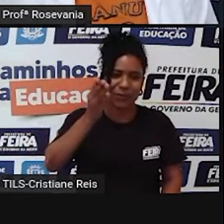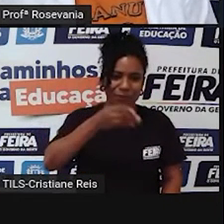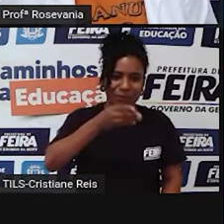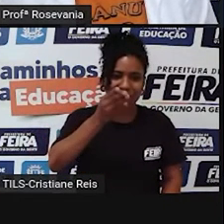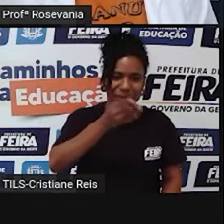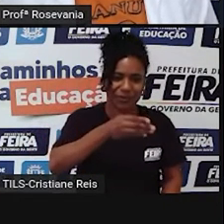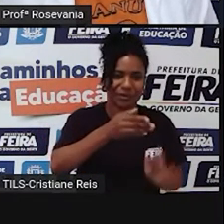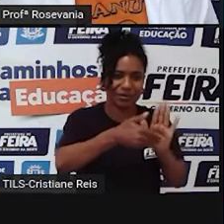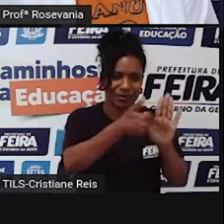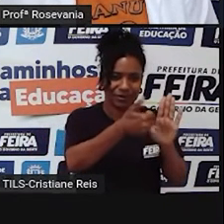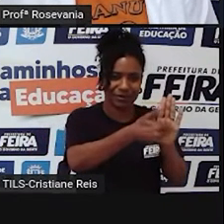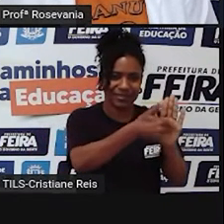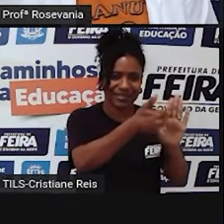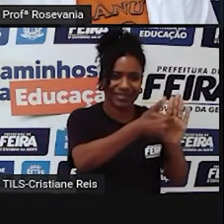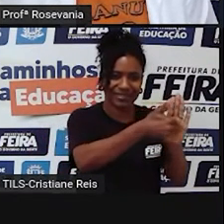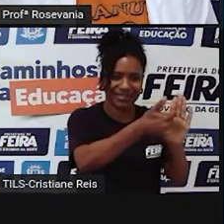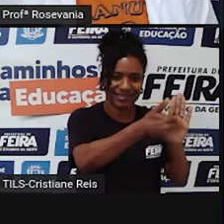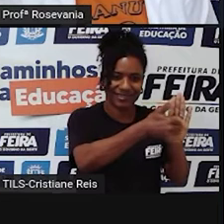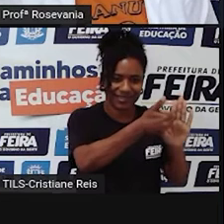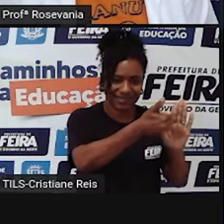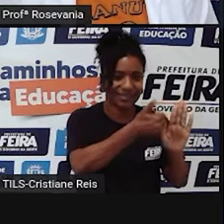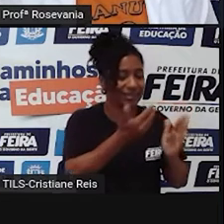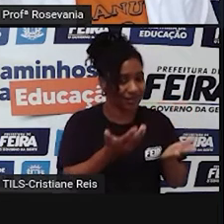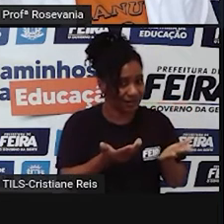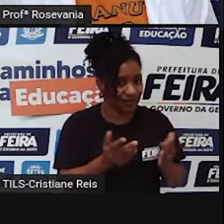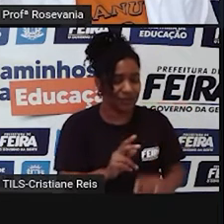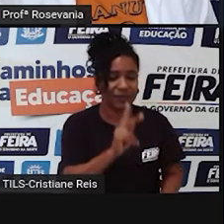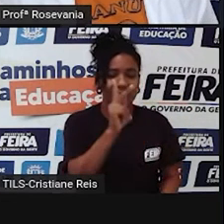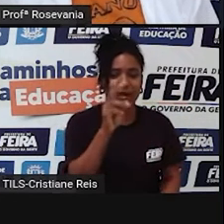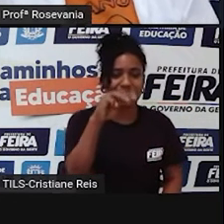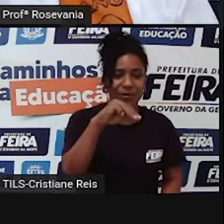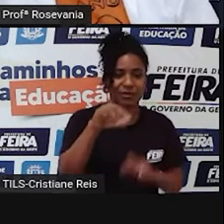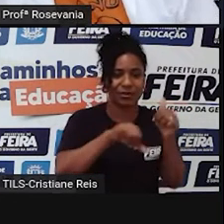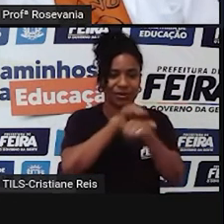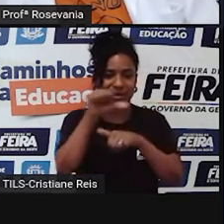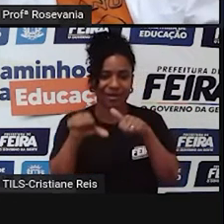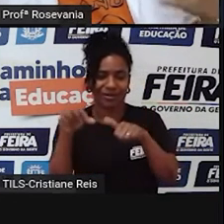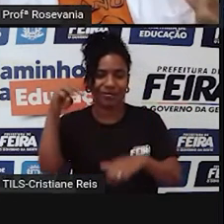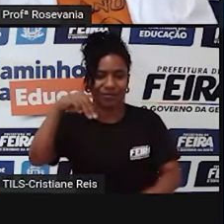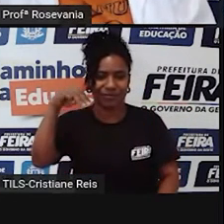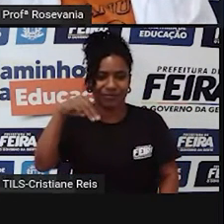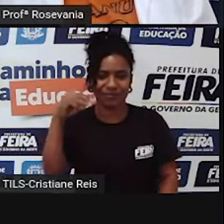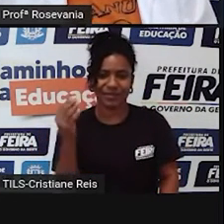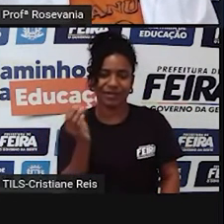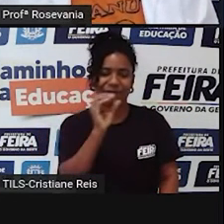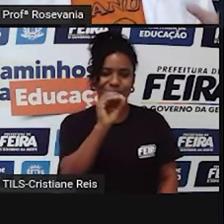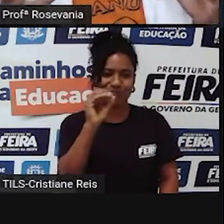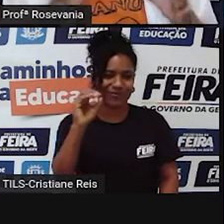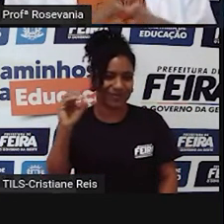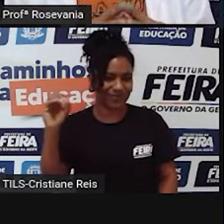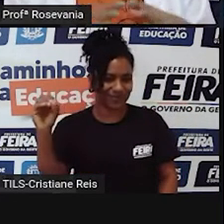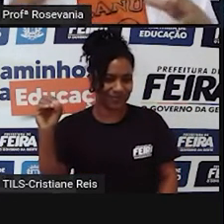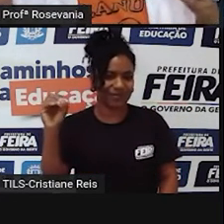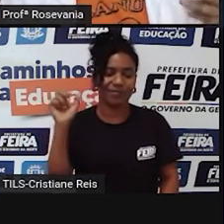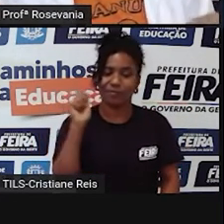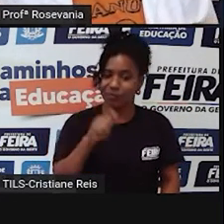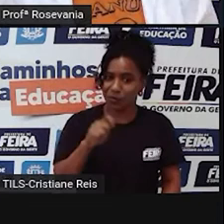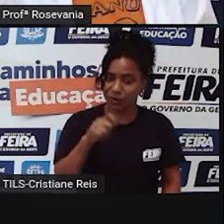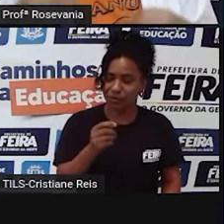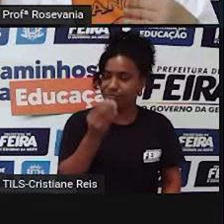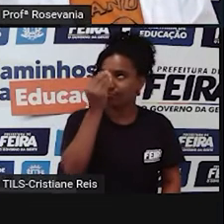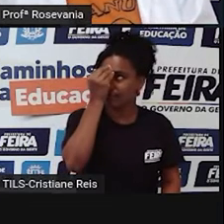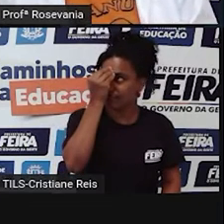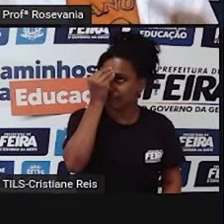achar o quilômetro. Mas se eu tiver em quilômetros e quiser transformar em metros, eu acrescento três casinhas. Então é só eu